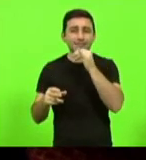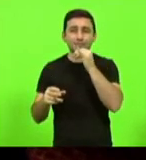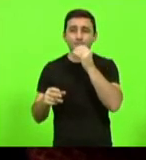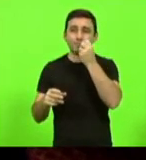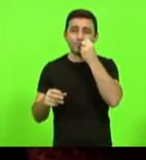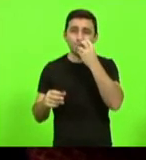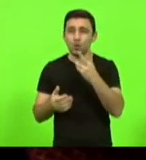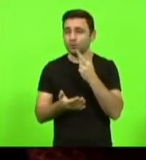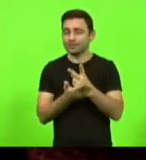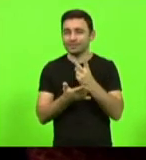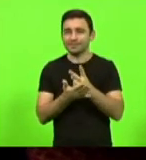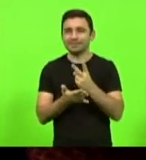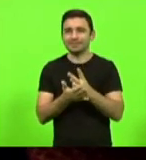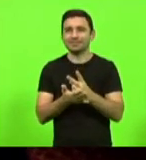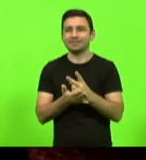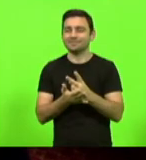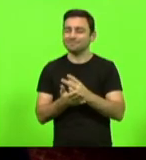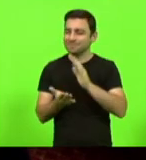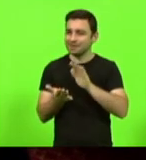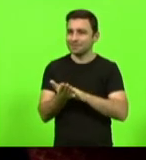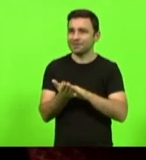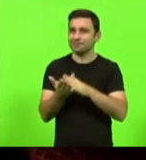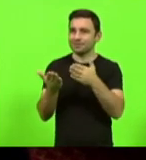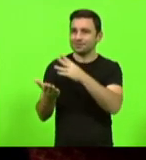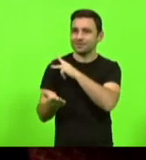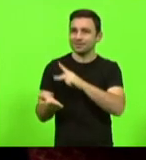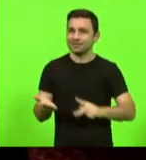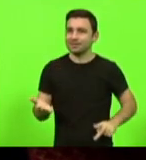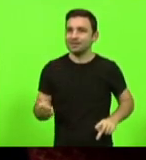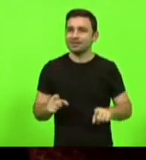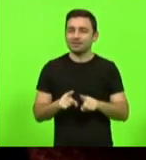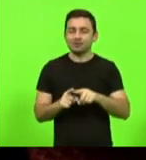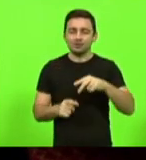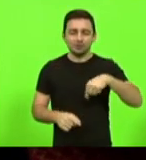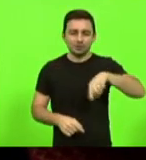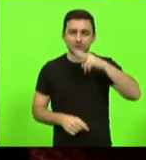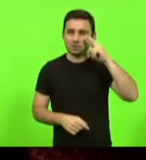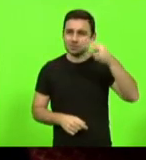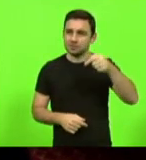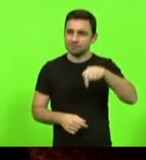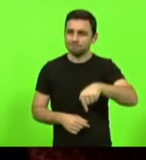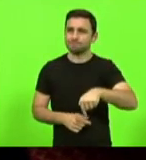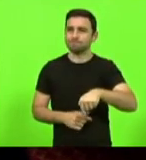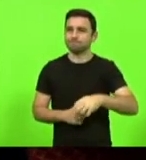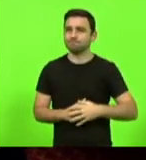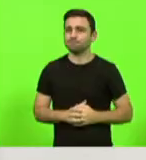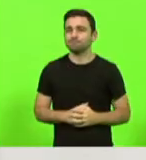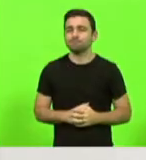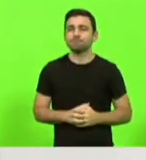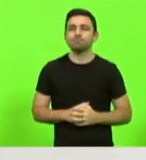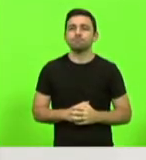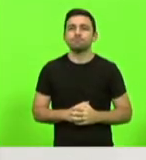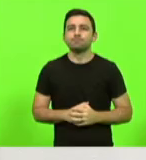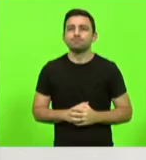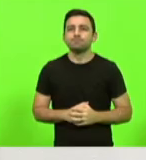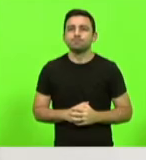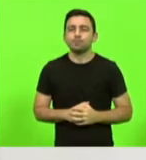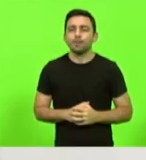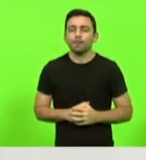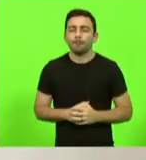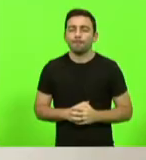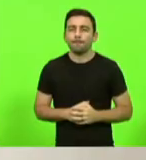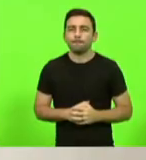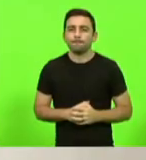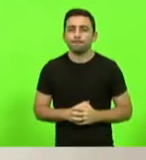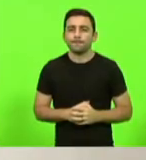Então, parabéns, Giovanni, a todos, o nosso reconhecimento aqui no Parlamento. Muito obrigado, senhor presidente. Obrigado,